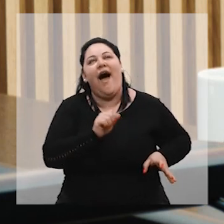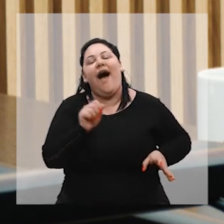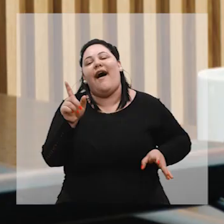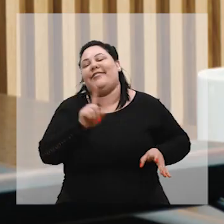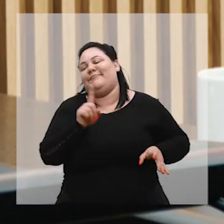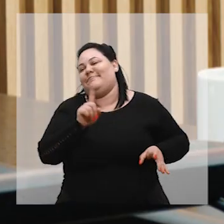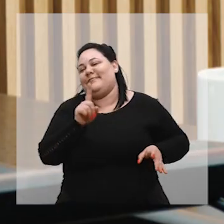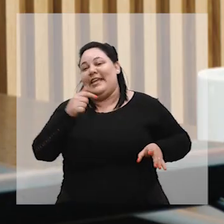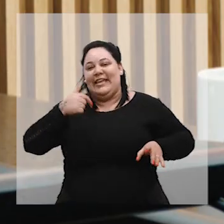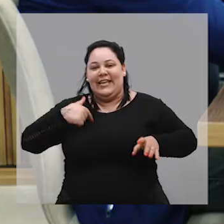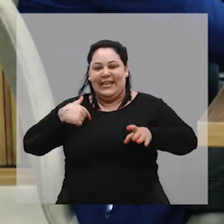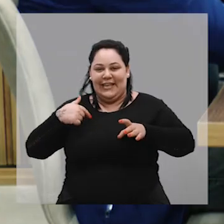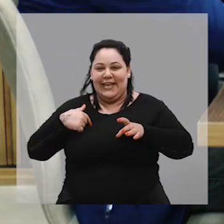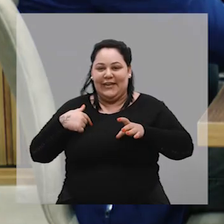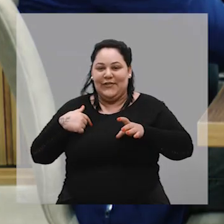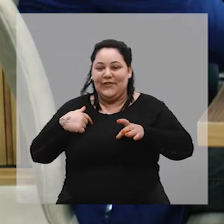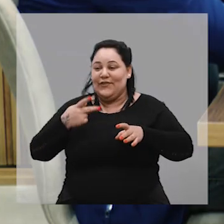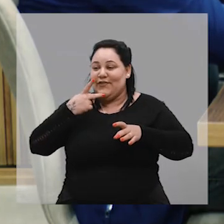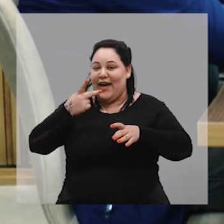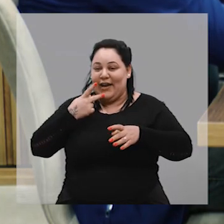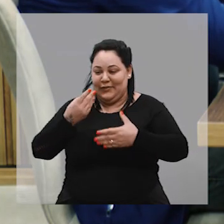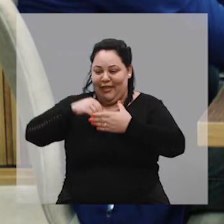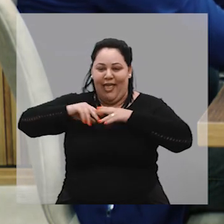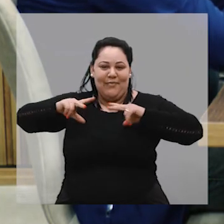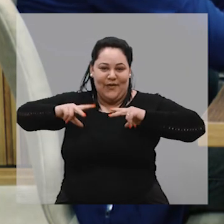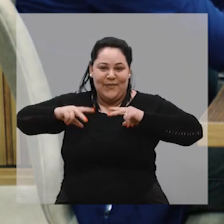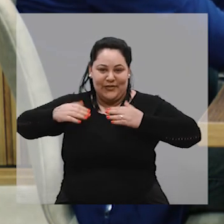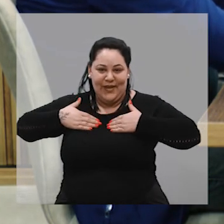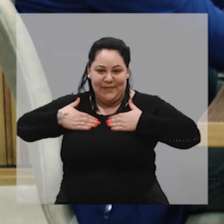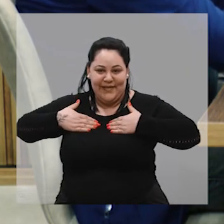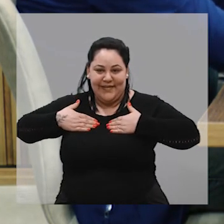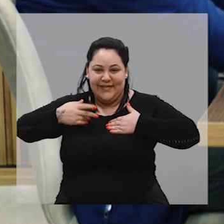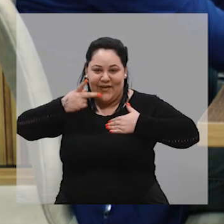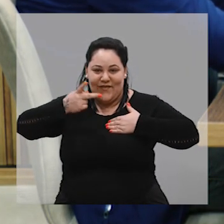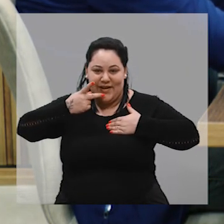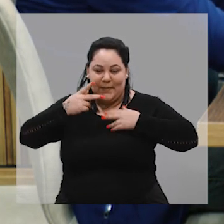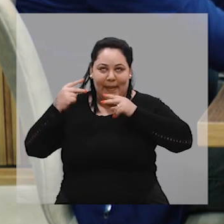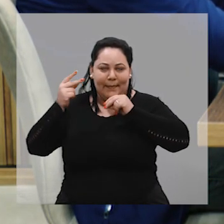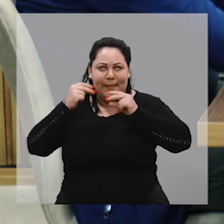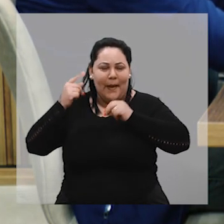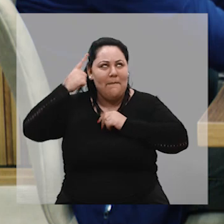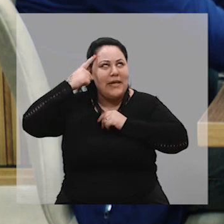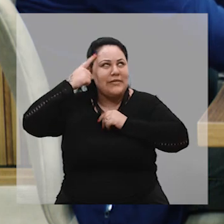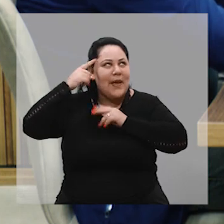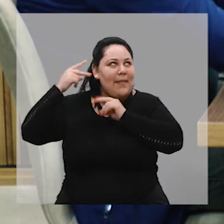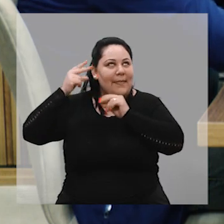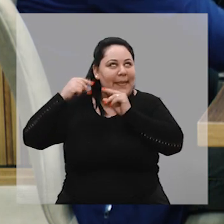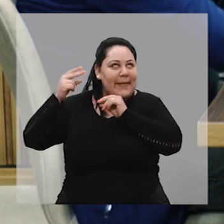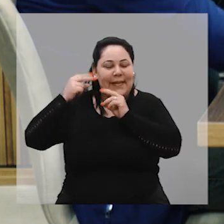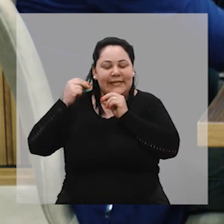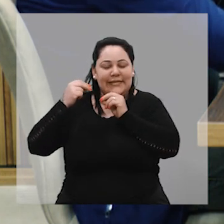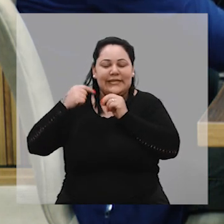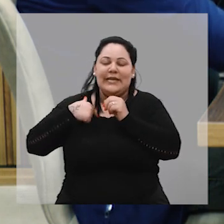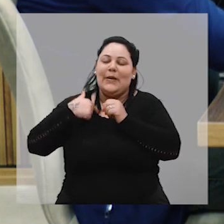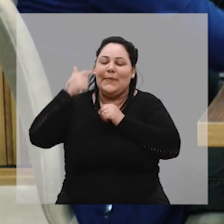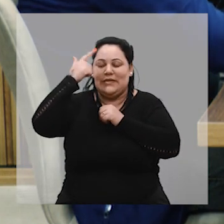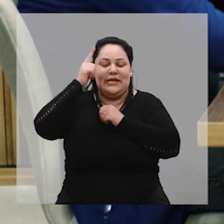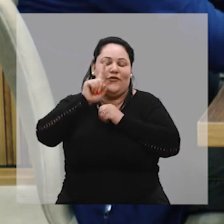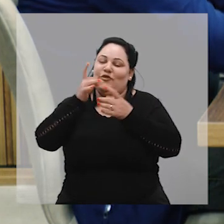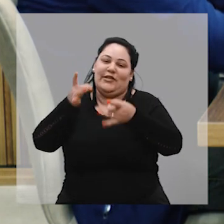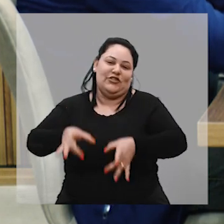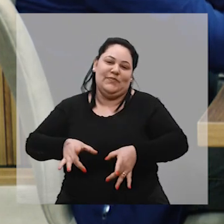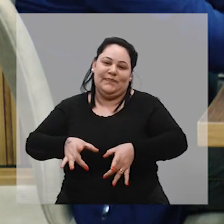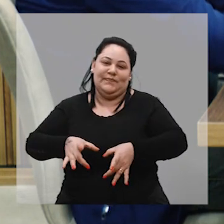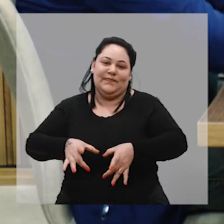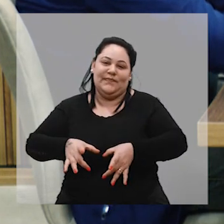muito comigo mesmo, cara. Eu converso muito comigo mesmo. E eu falei, eu não vou fazer isso. Eu vou continuar. E aí foi a bola pra